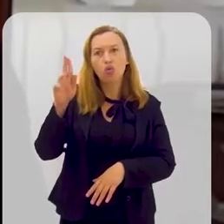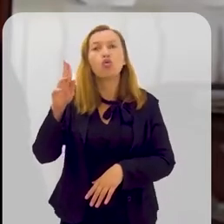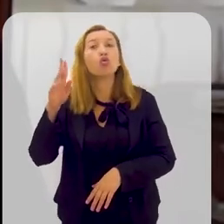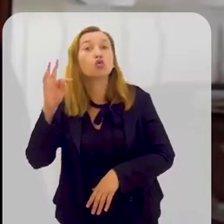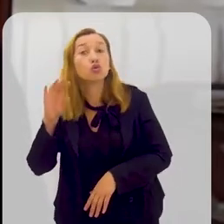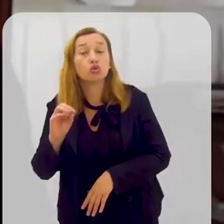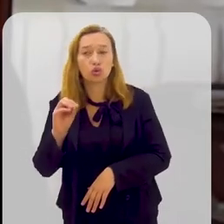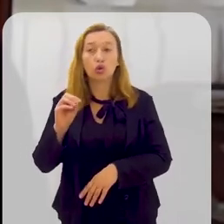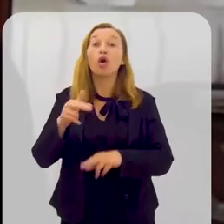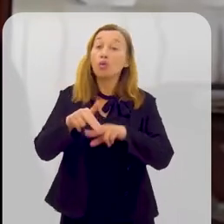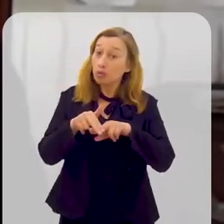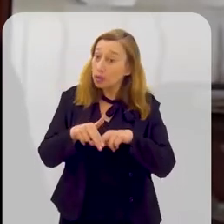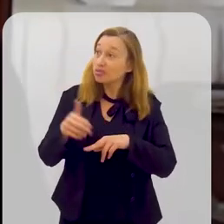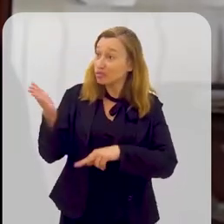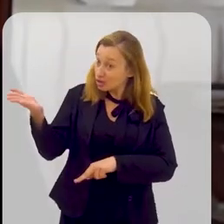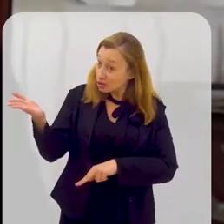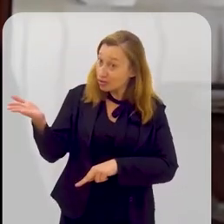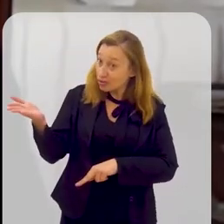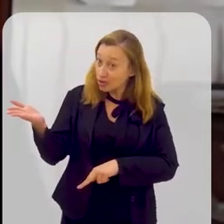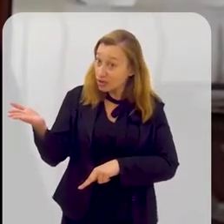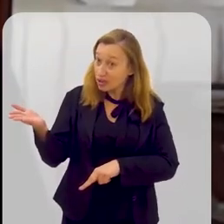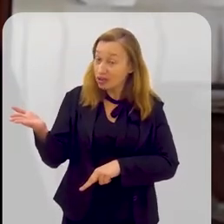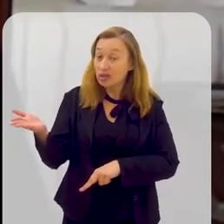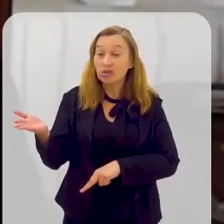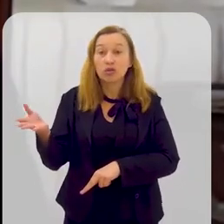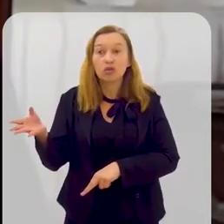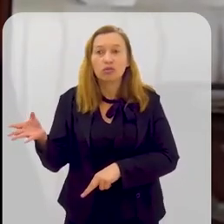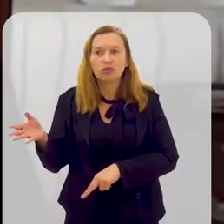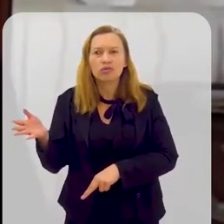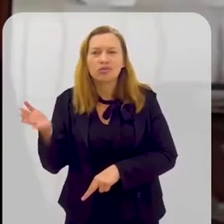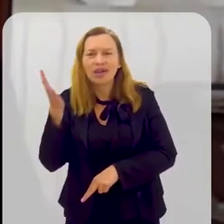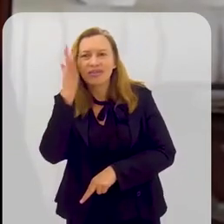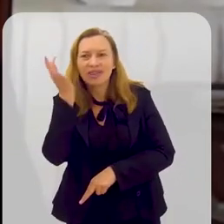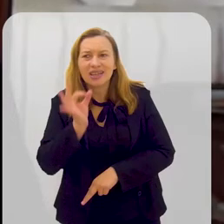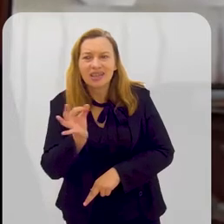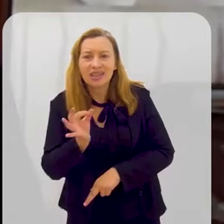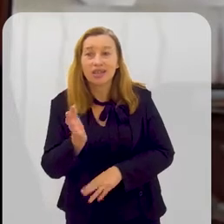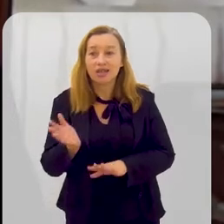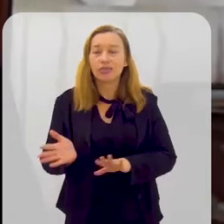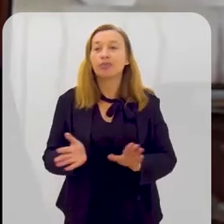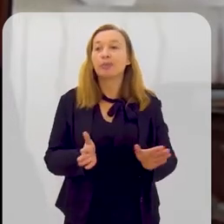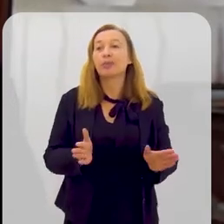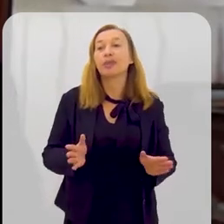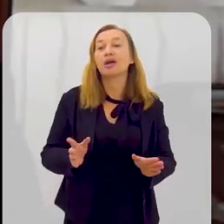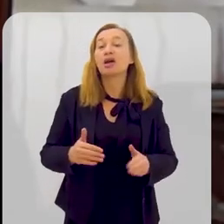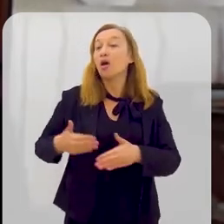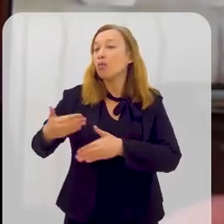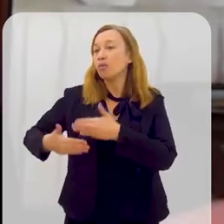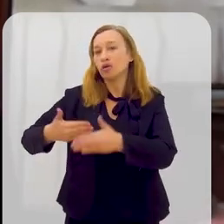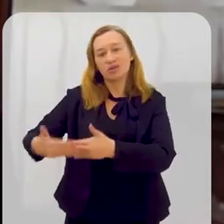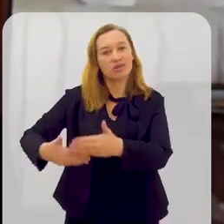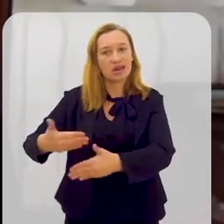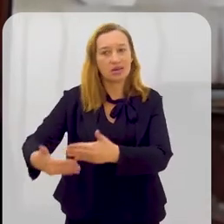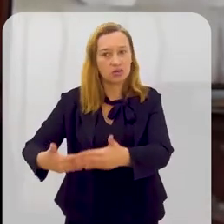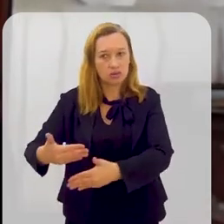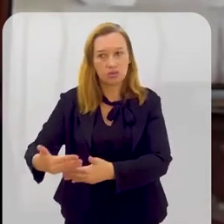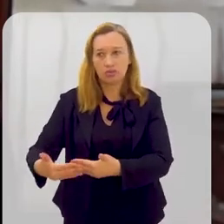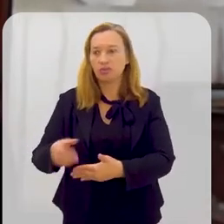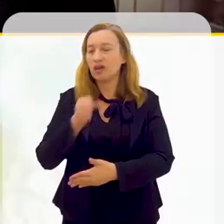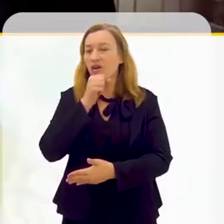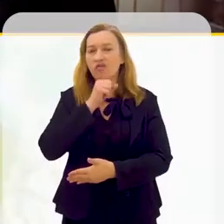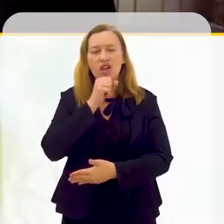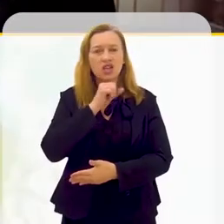mais Agudos e era por essa por esse motivo que ele não entendia aquele som é do processo